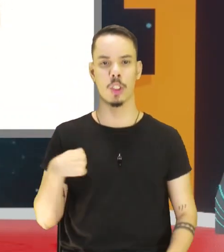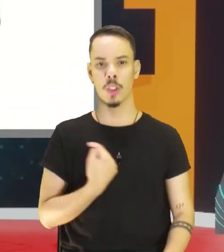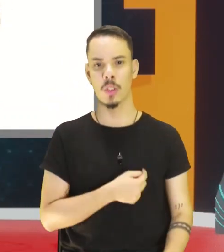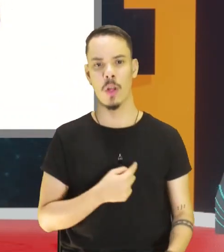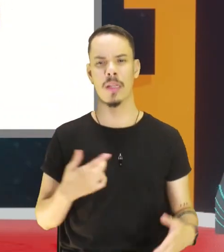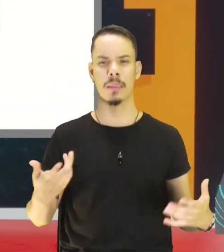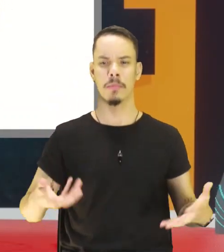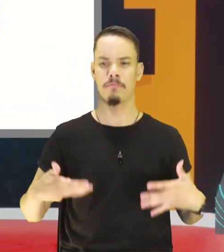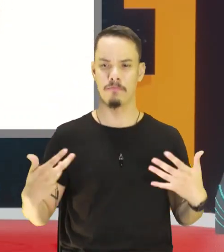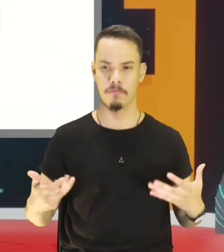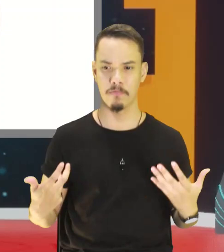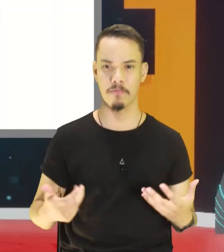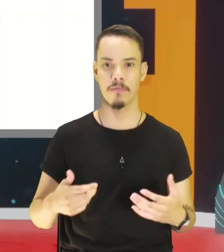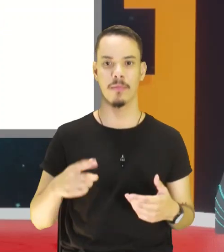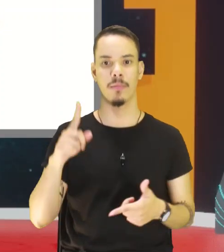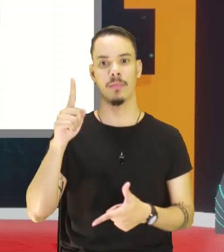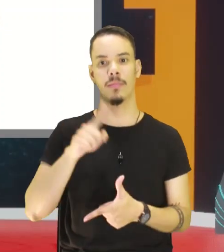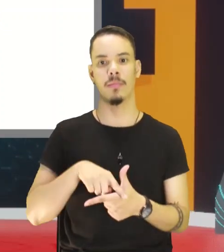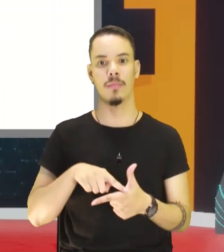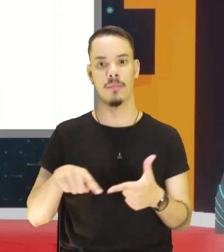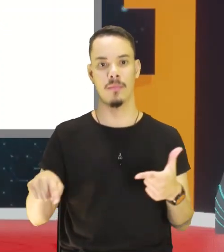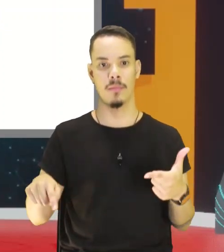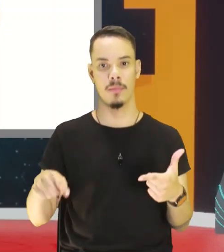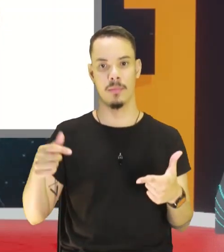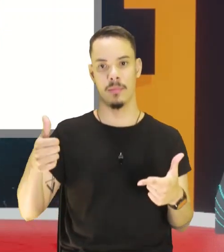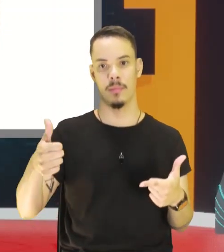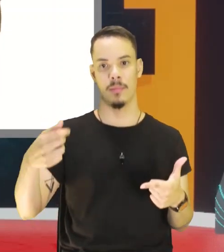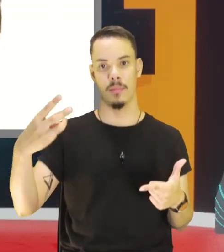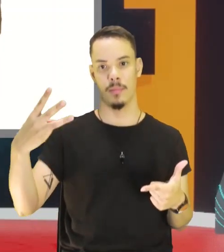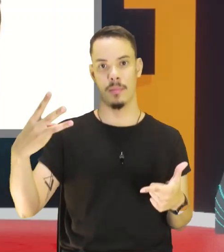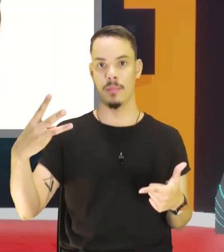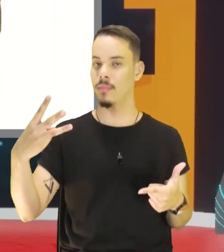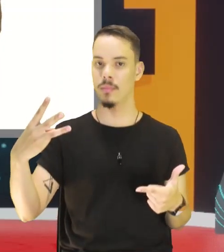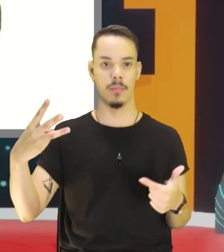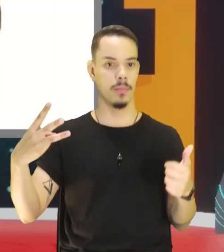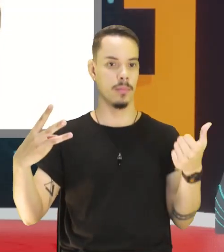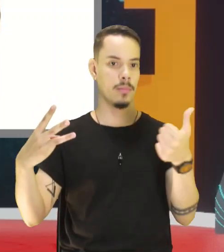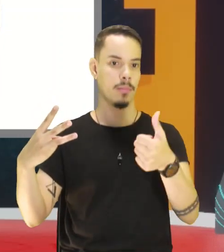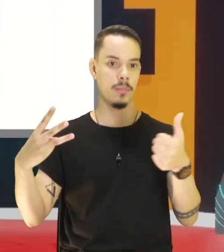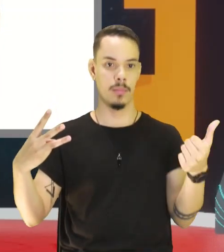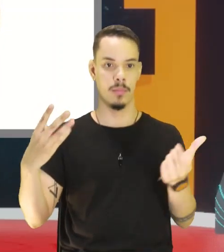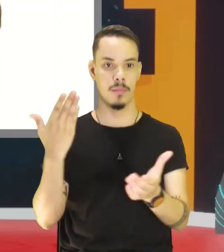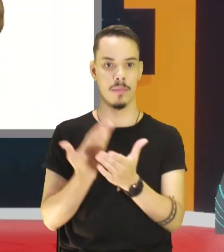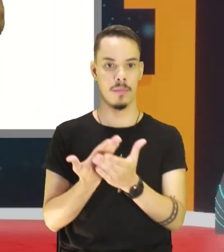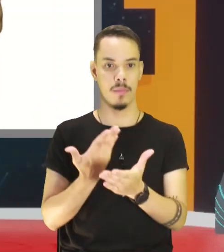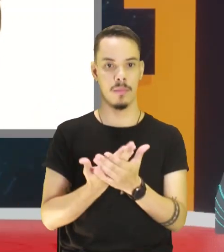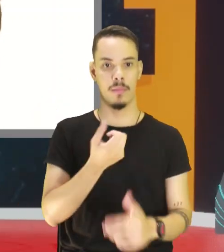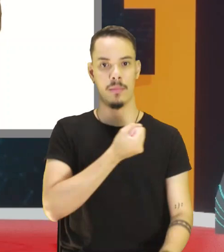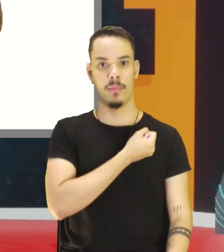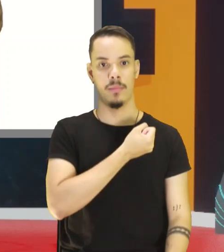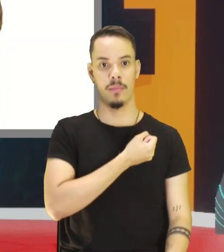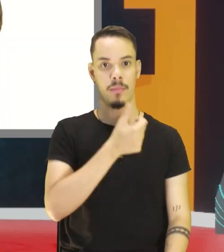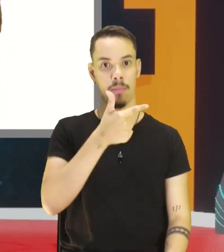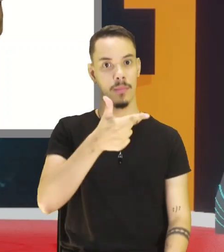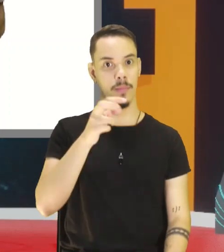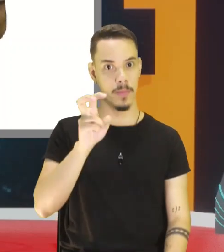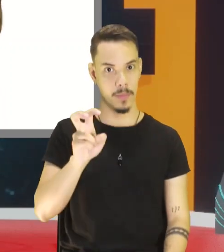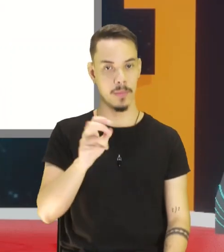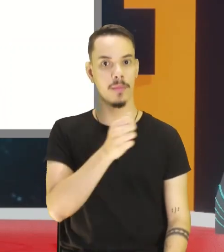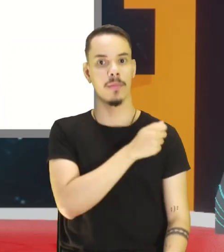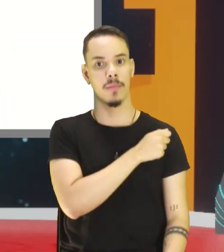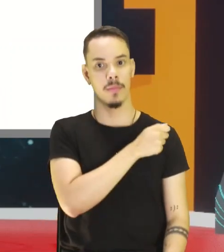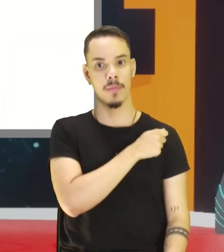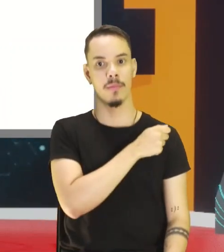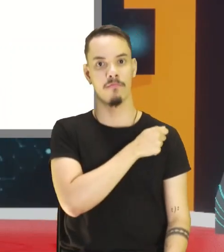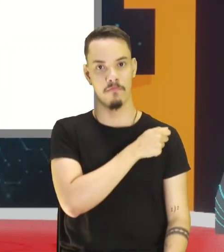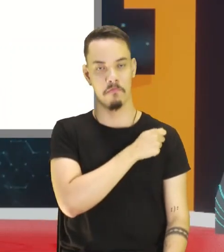empolgado na aula que nós dividimos o número e deu 13. E não era 13, era 11. Aula 25. Isso. A esses alunos que perceberam,